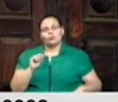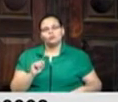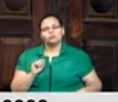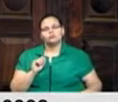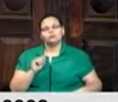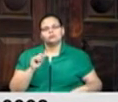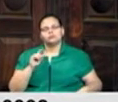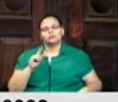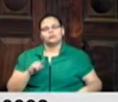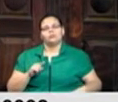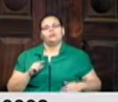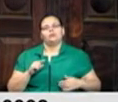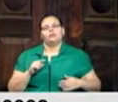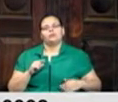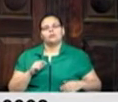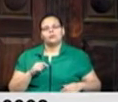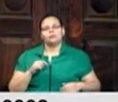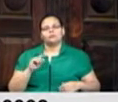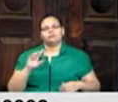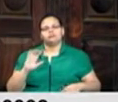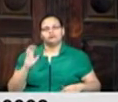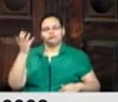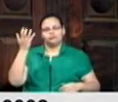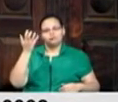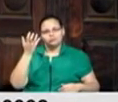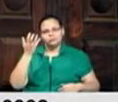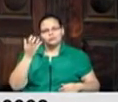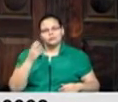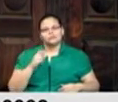respeito da situação